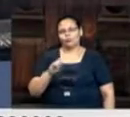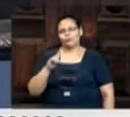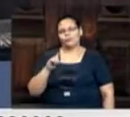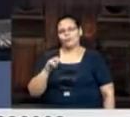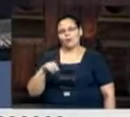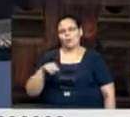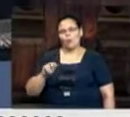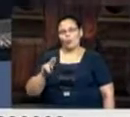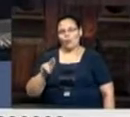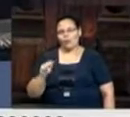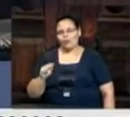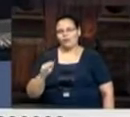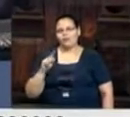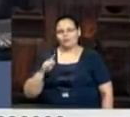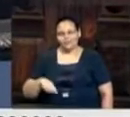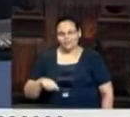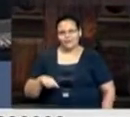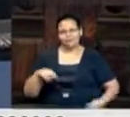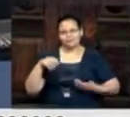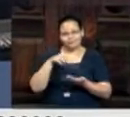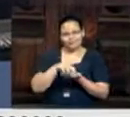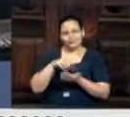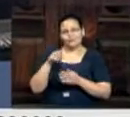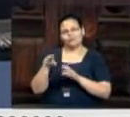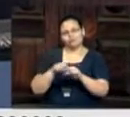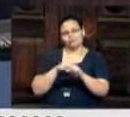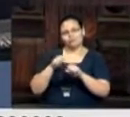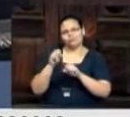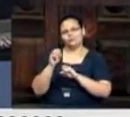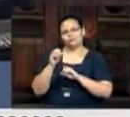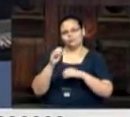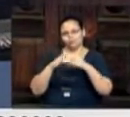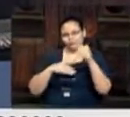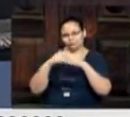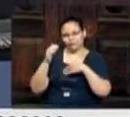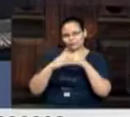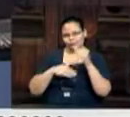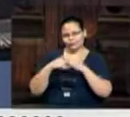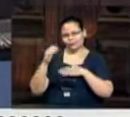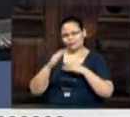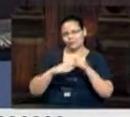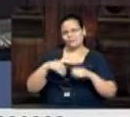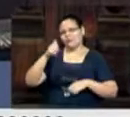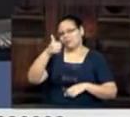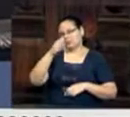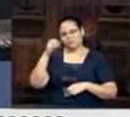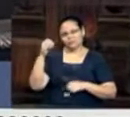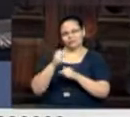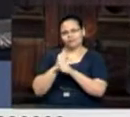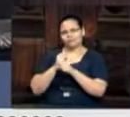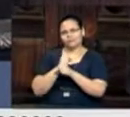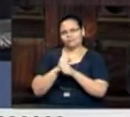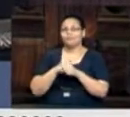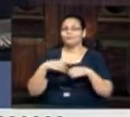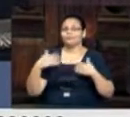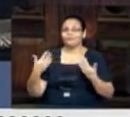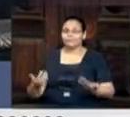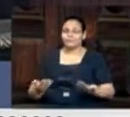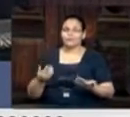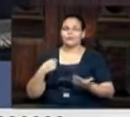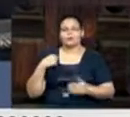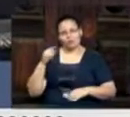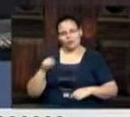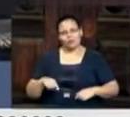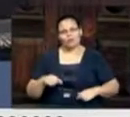célebre, consagrado celeiro de formação profissional, mais que centenário. Pois bem,